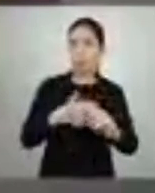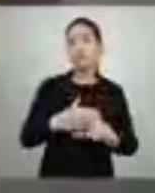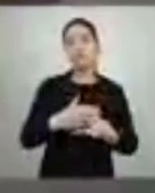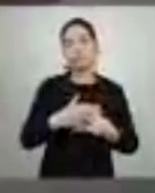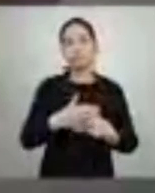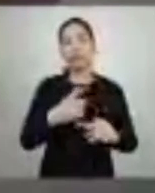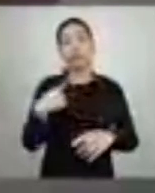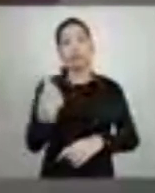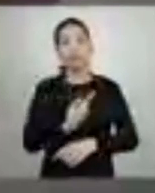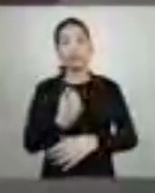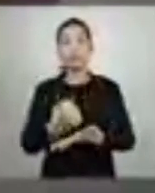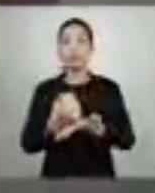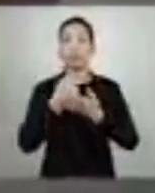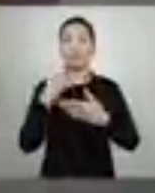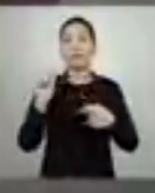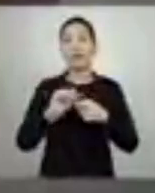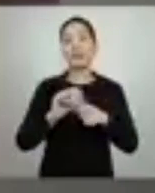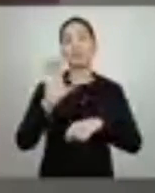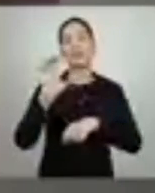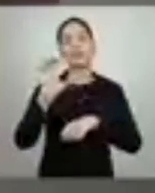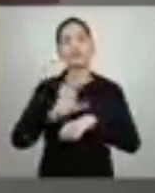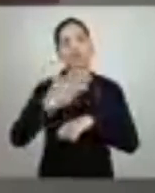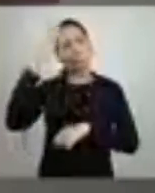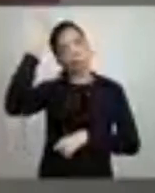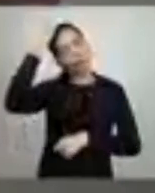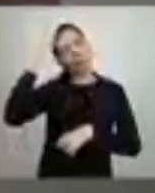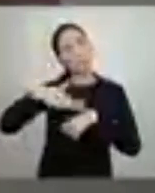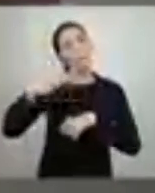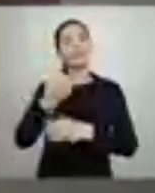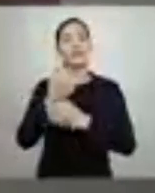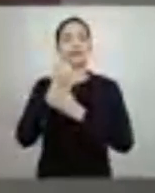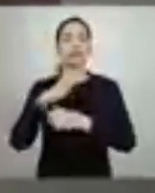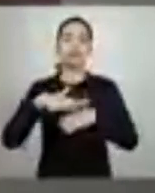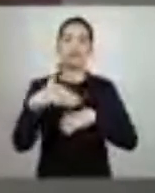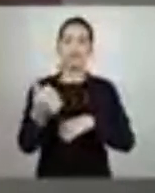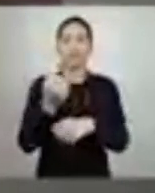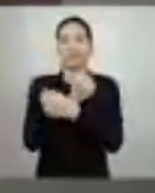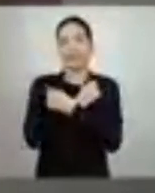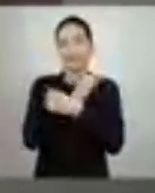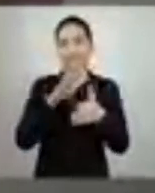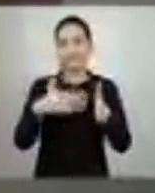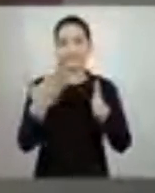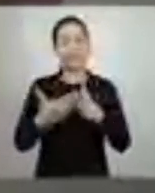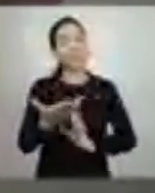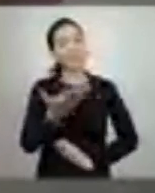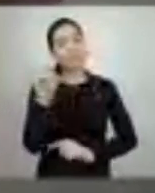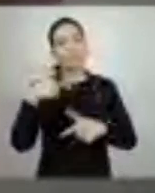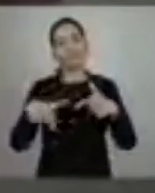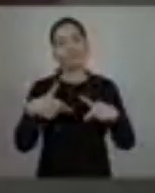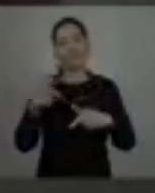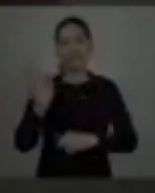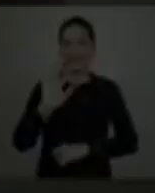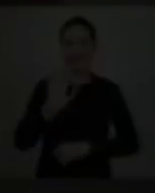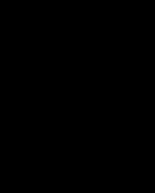prestigiadas para nos ajudar a fazer um Pará mais seguro e cada vez melhor. Um abraço a todos e vamos embora trabalhar. Valeu!